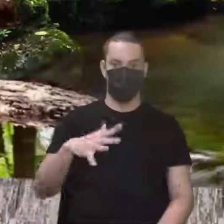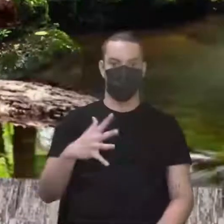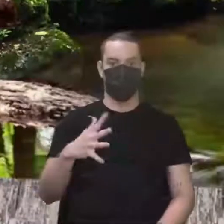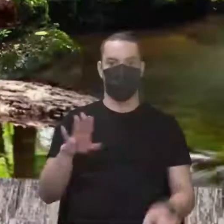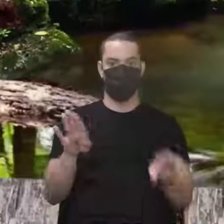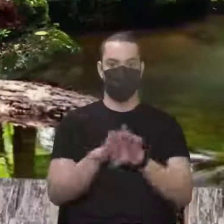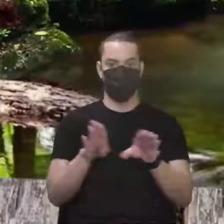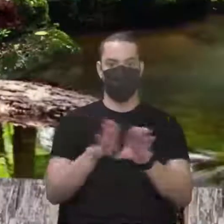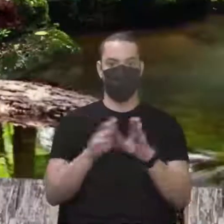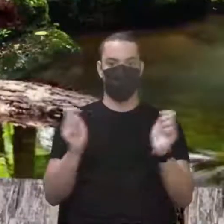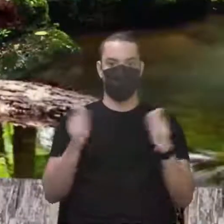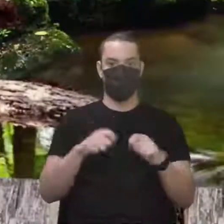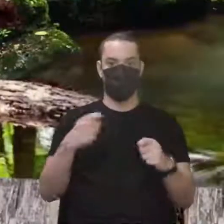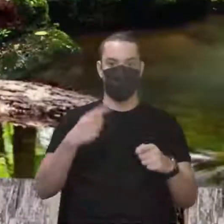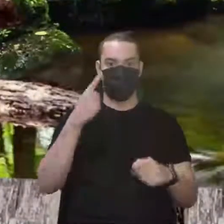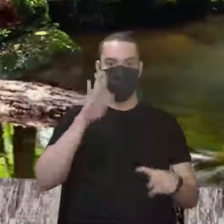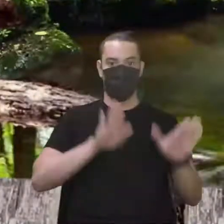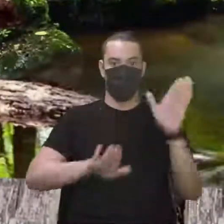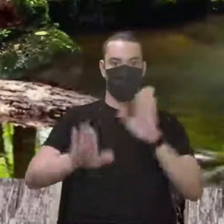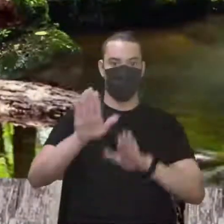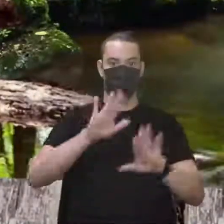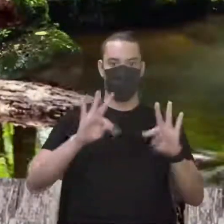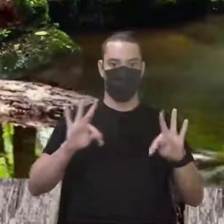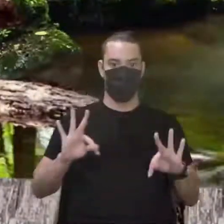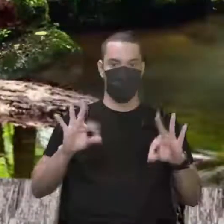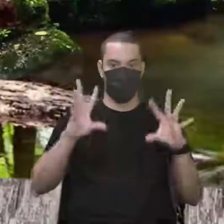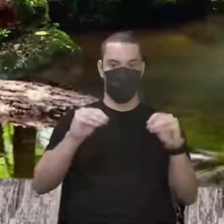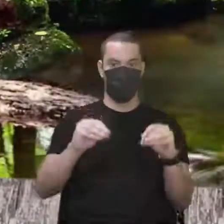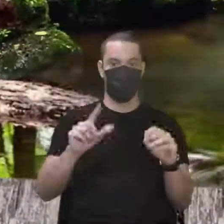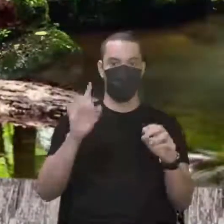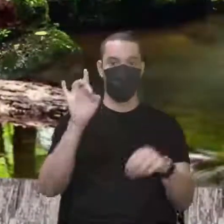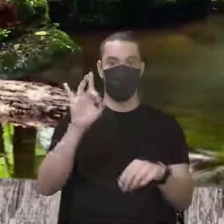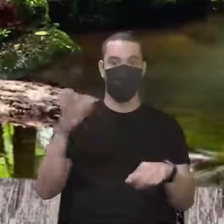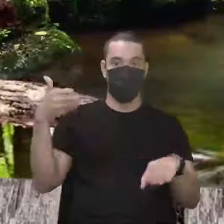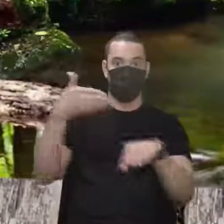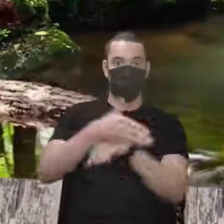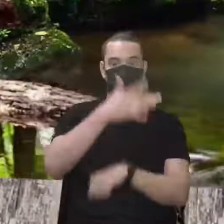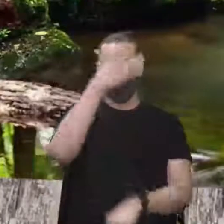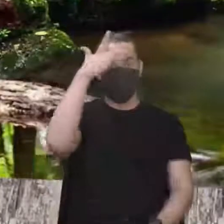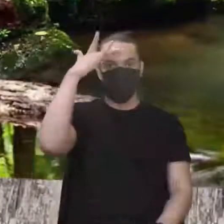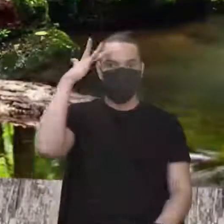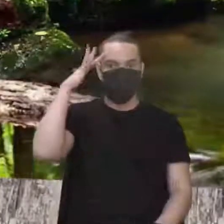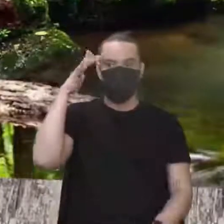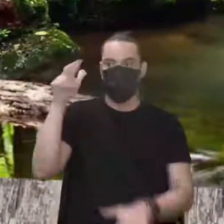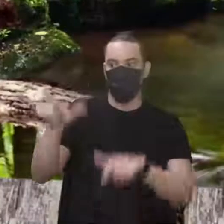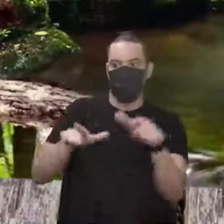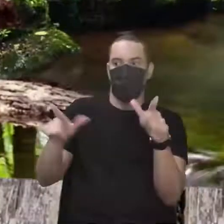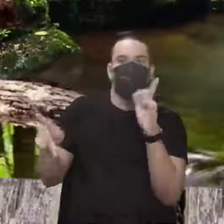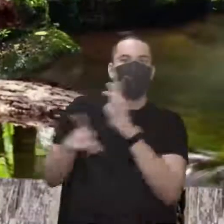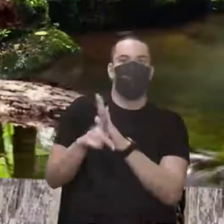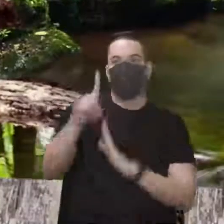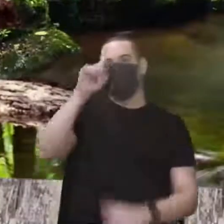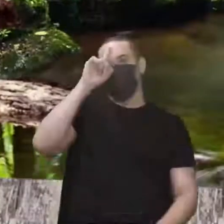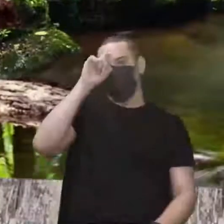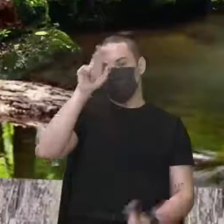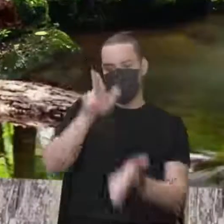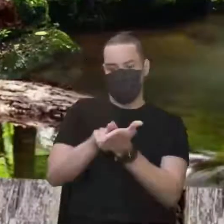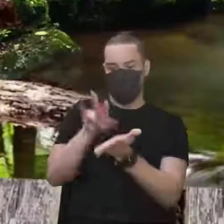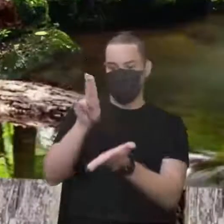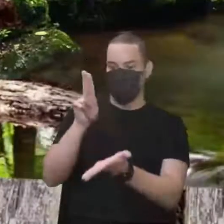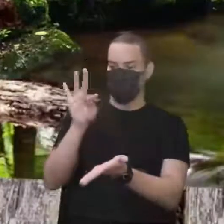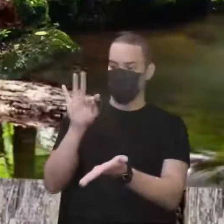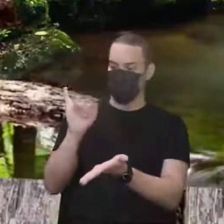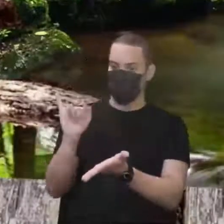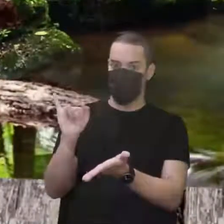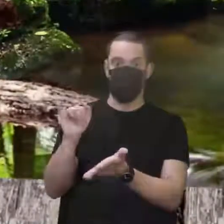alguma coisa, né? Por isso tem que ter todo o cuidado. Só entra realmente pessoas restrito, um local restrito. Então tem que